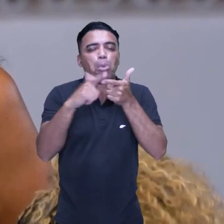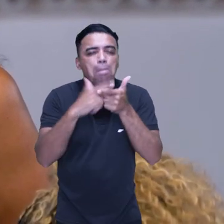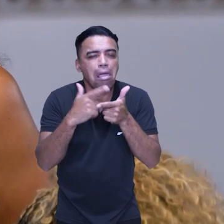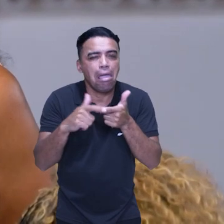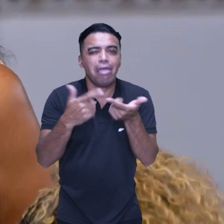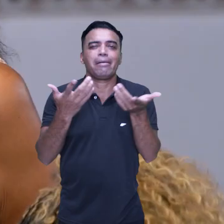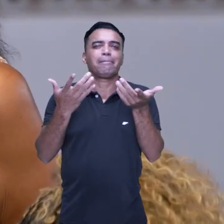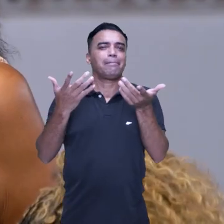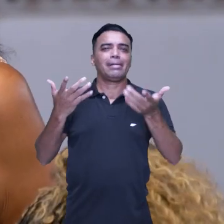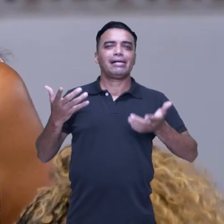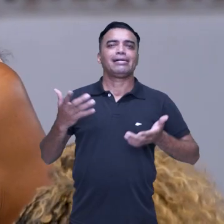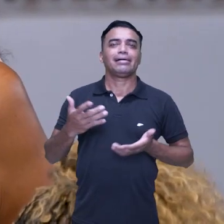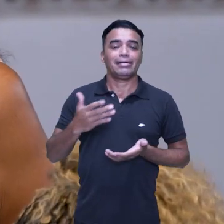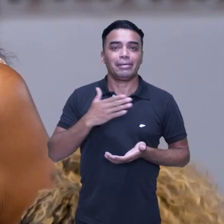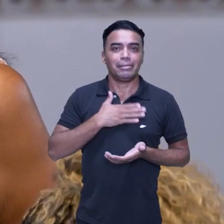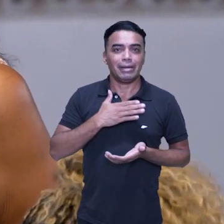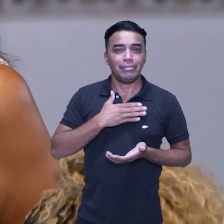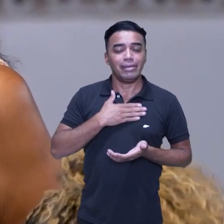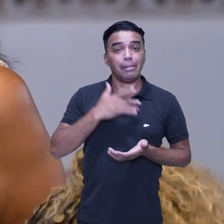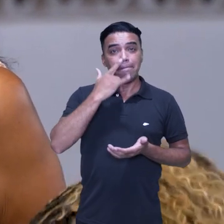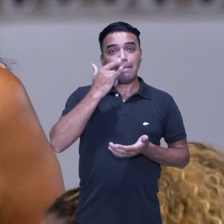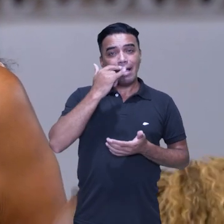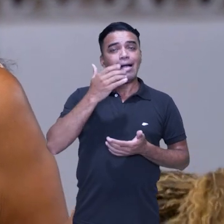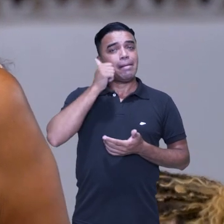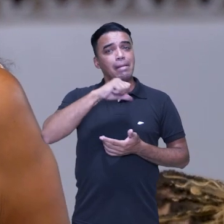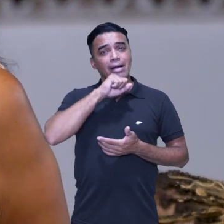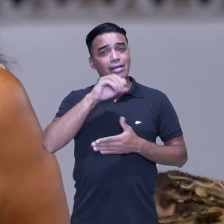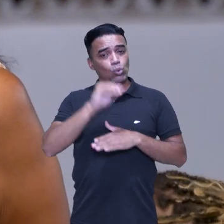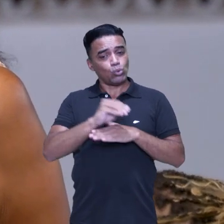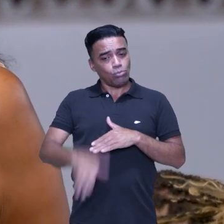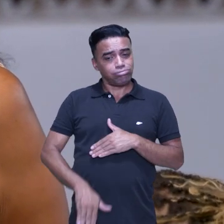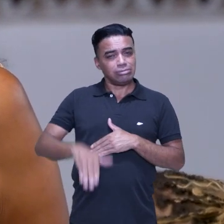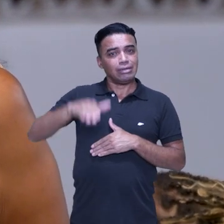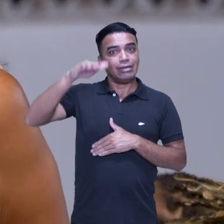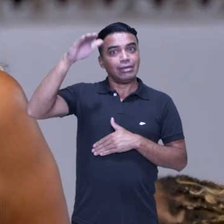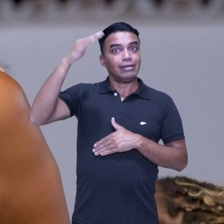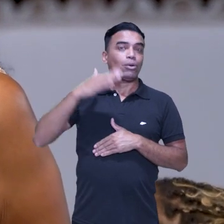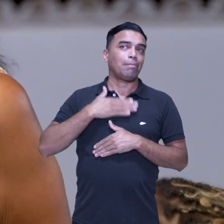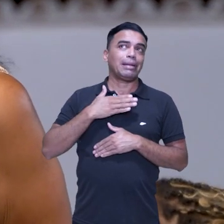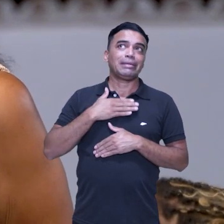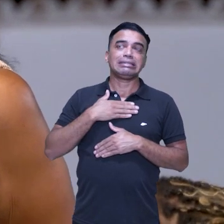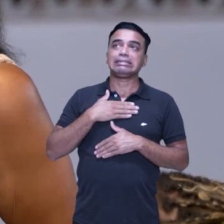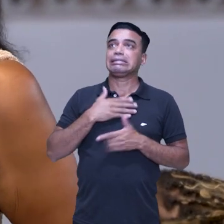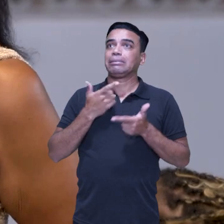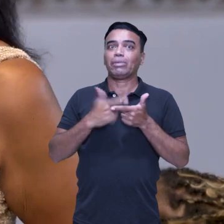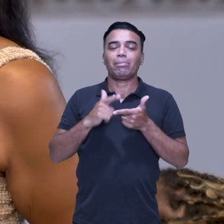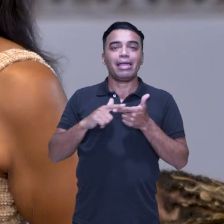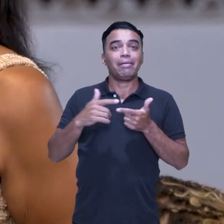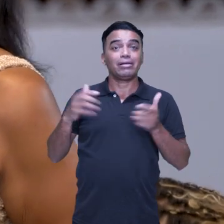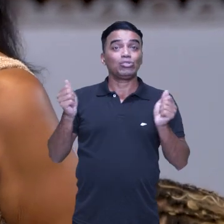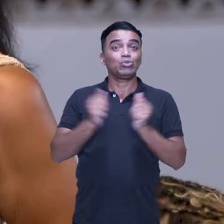para mim, que foi pelo modo que meu pai me criou, minha mãe me criou, então, para mim, foi o fim do mundo, né, que eu passei com meu filho mais